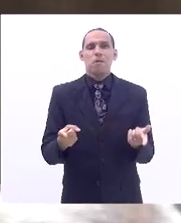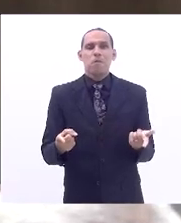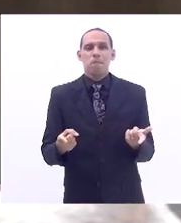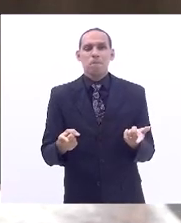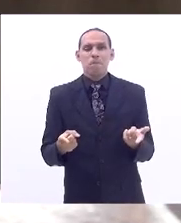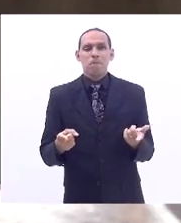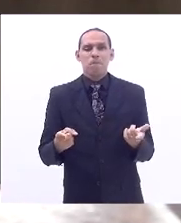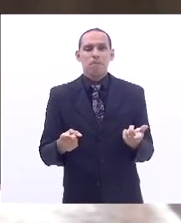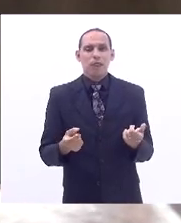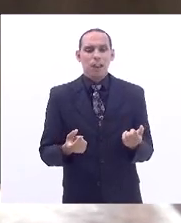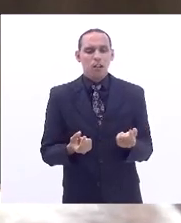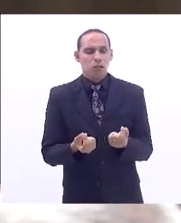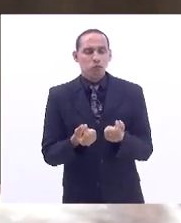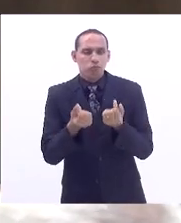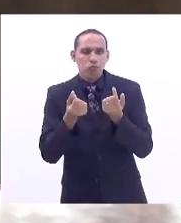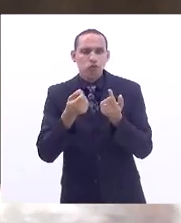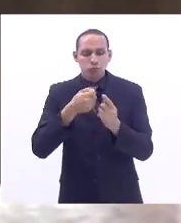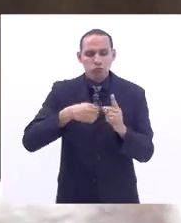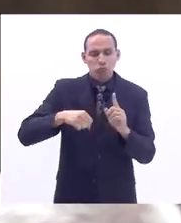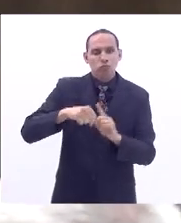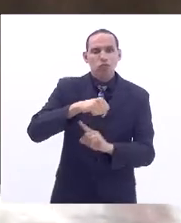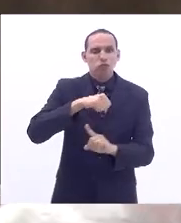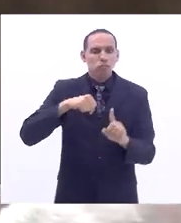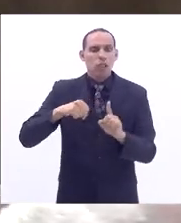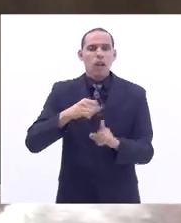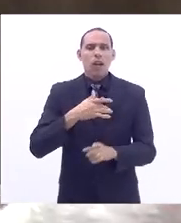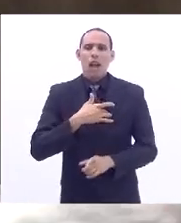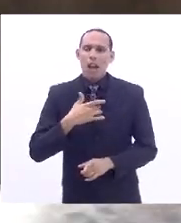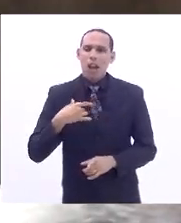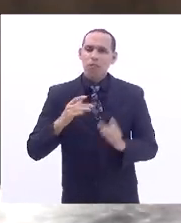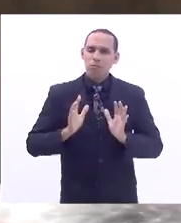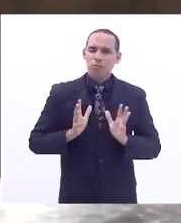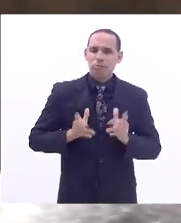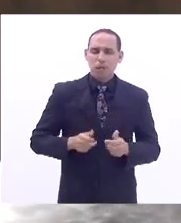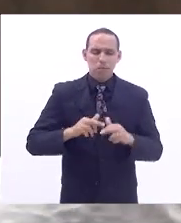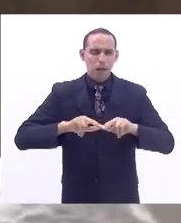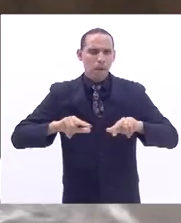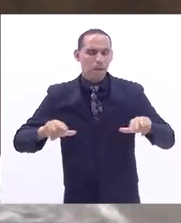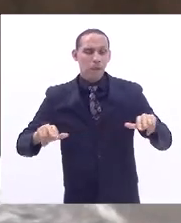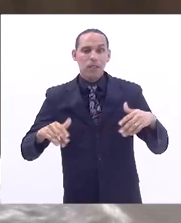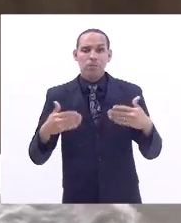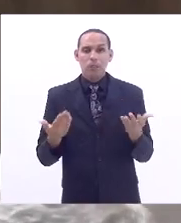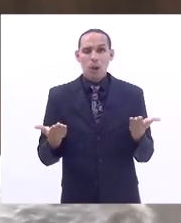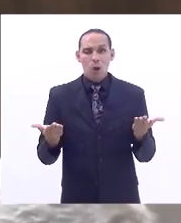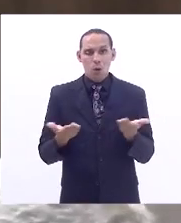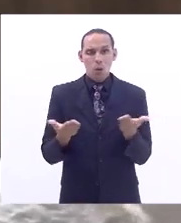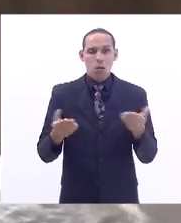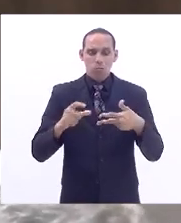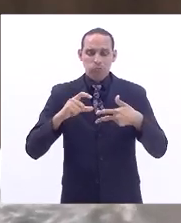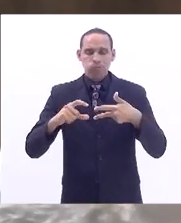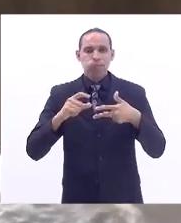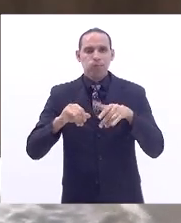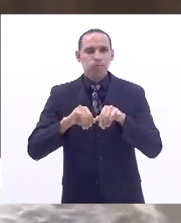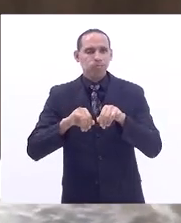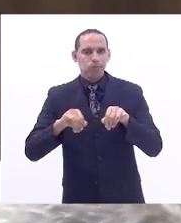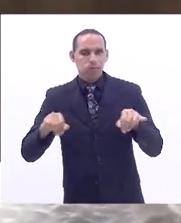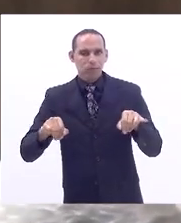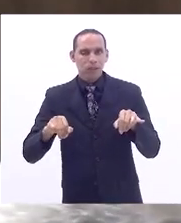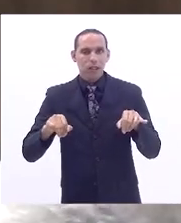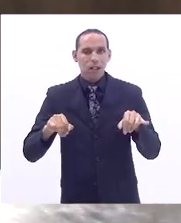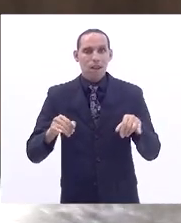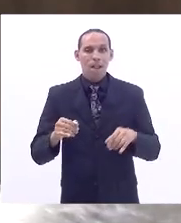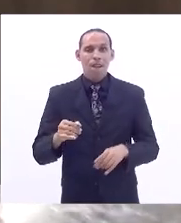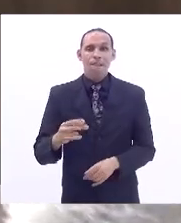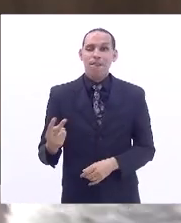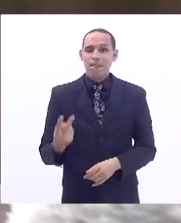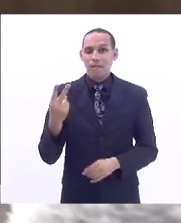crise social e também de saúde Então hoje receber essa mensagem do executivo que pretende ampliar o valor